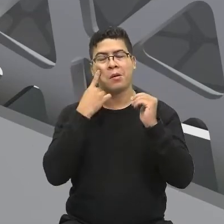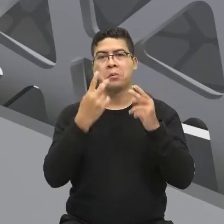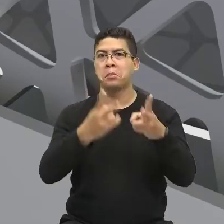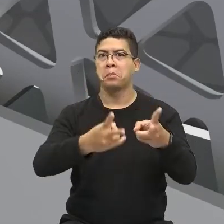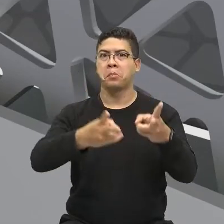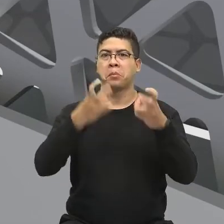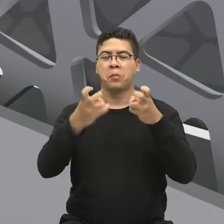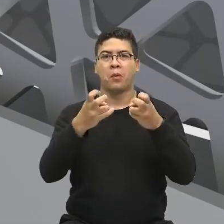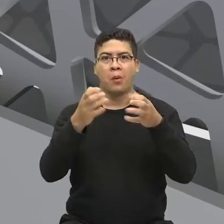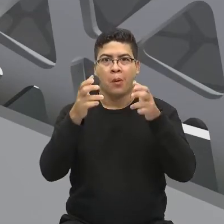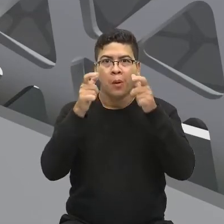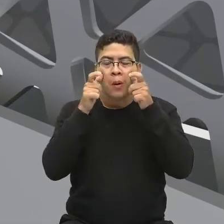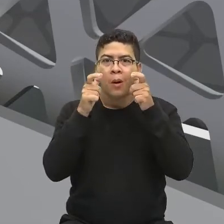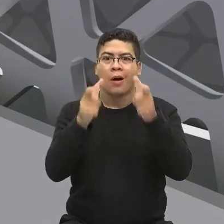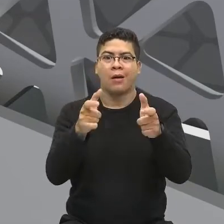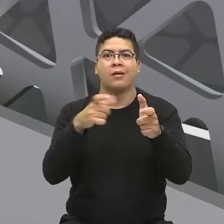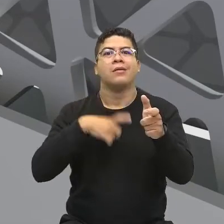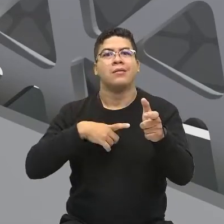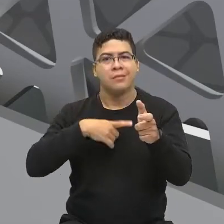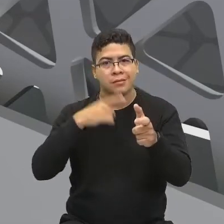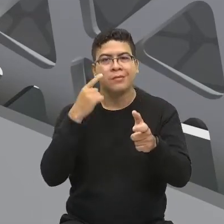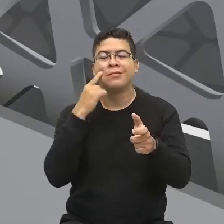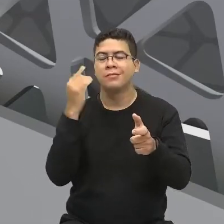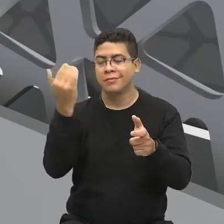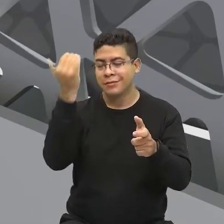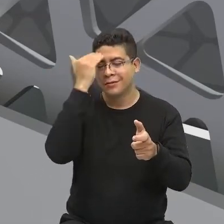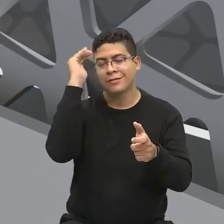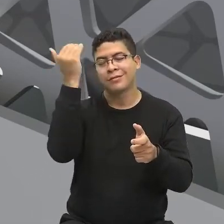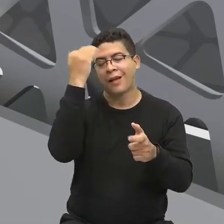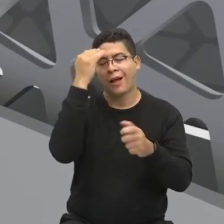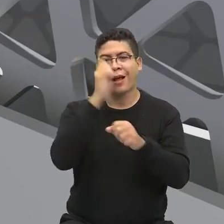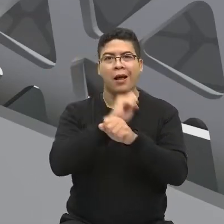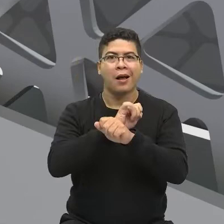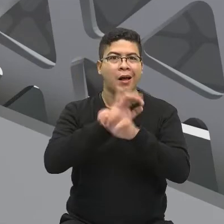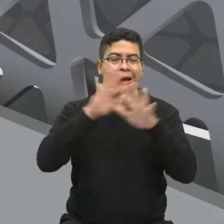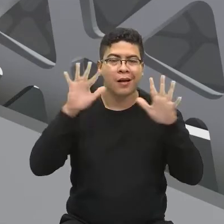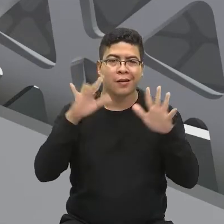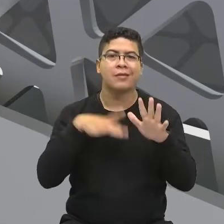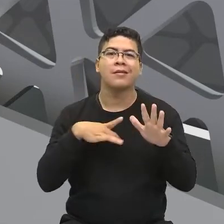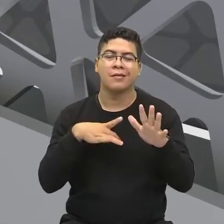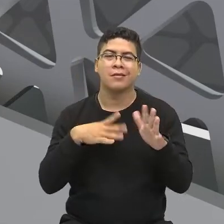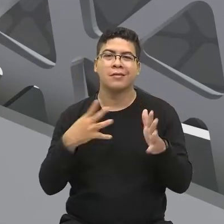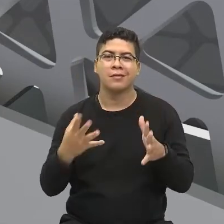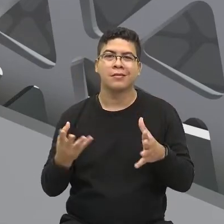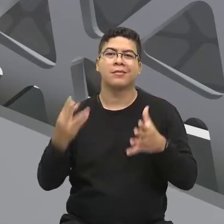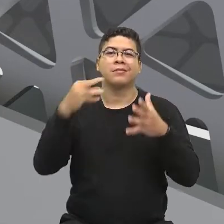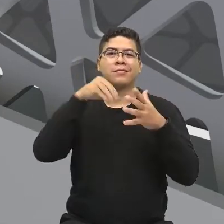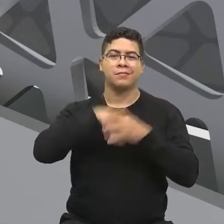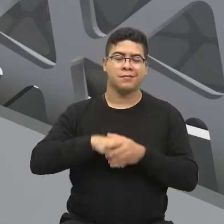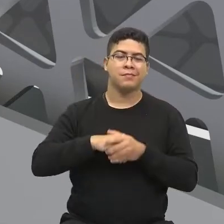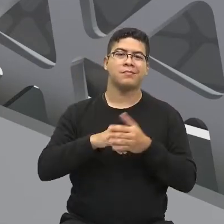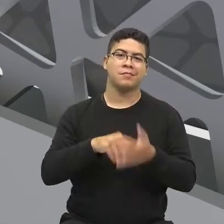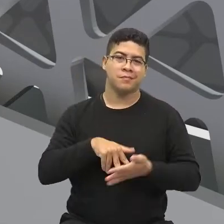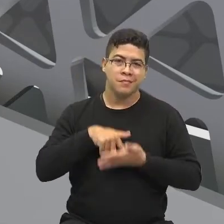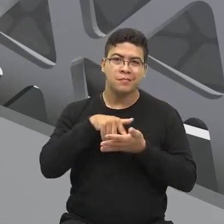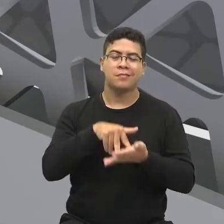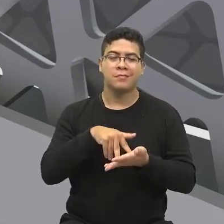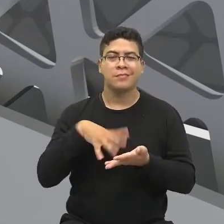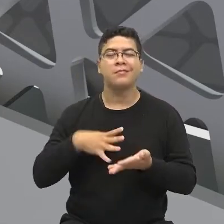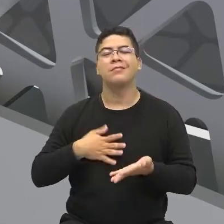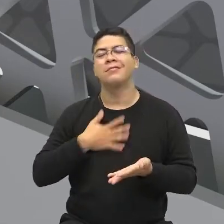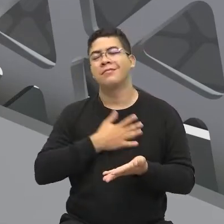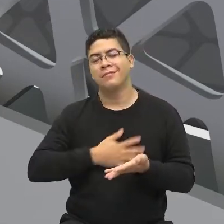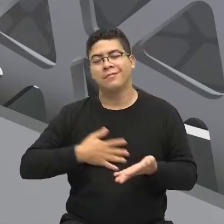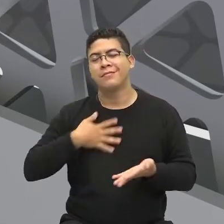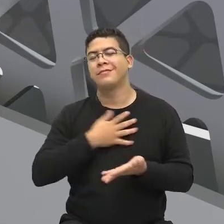se encontra lá, né? Você entende e você se coloca no lugar dele, né? Aí ele sente